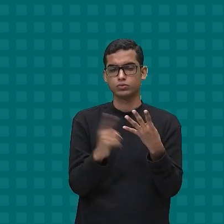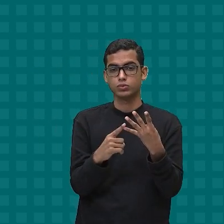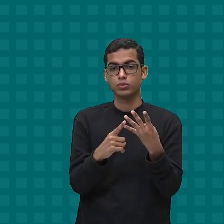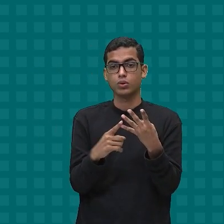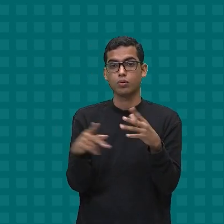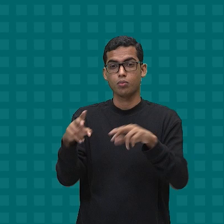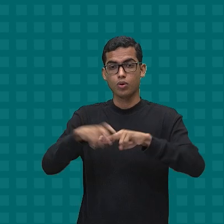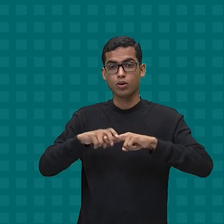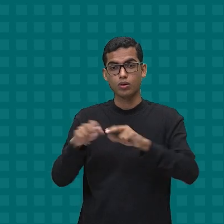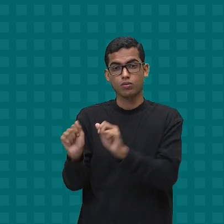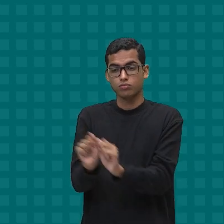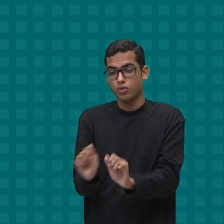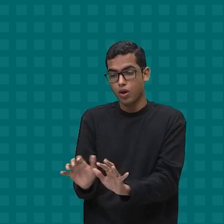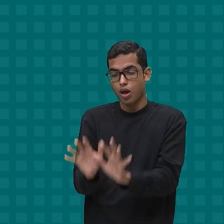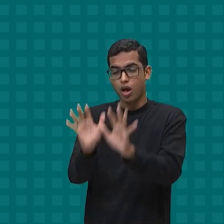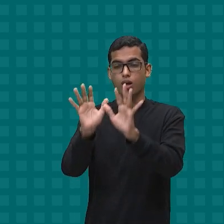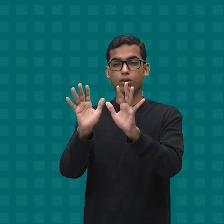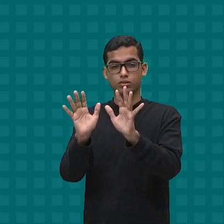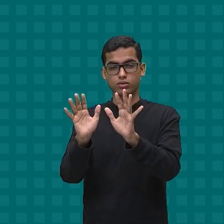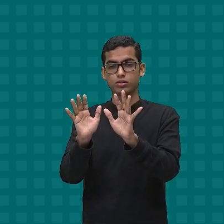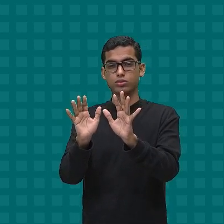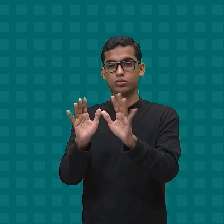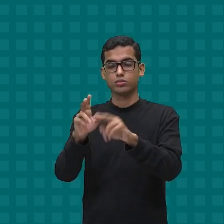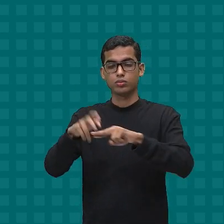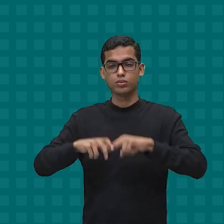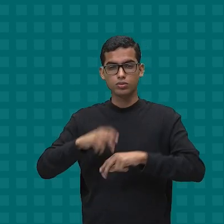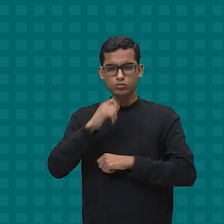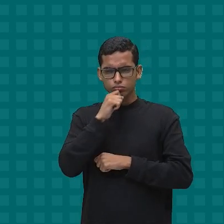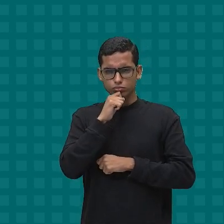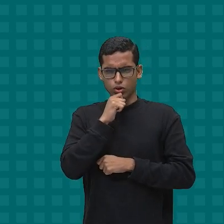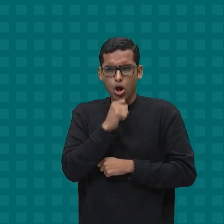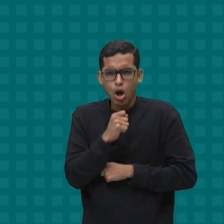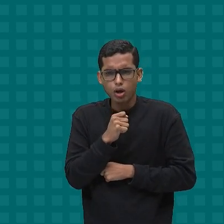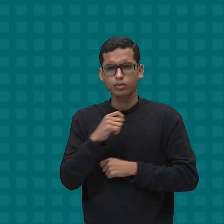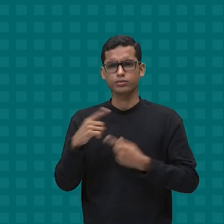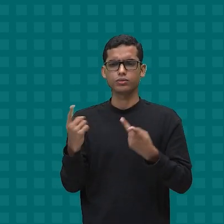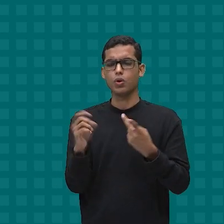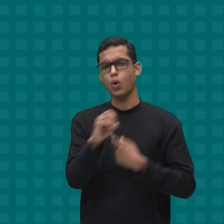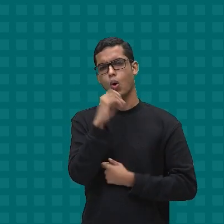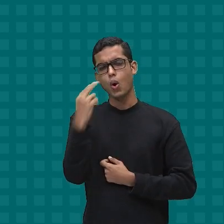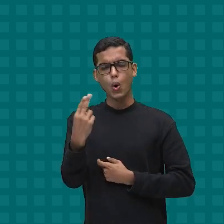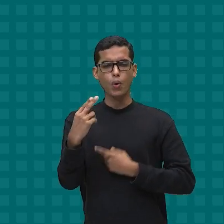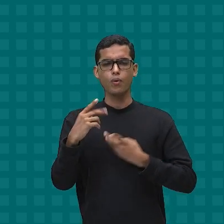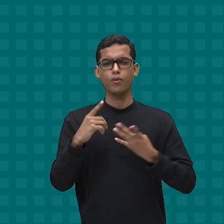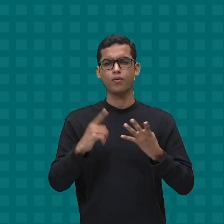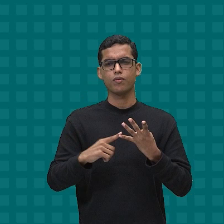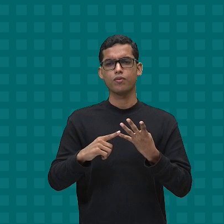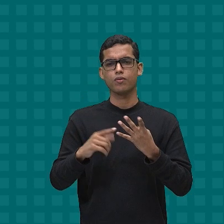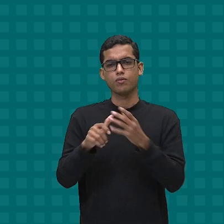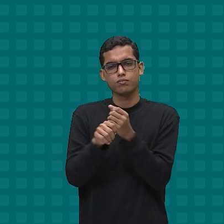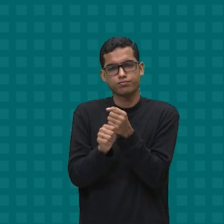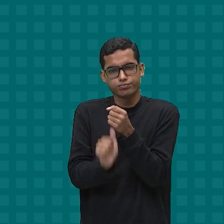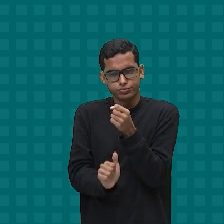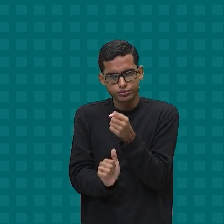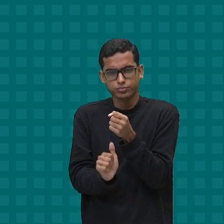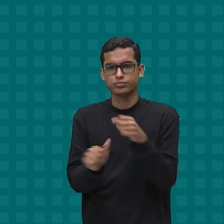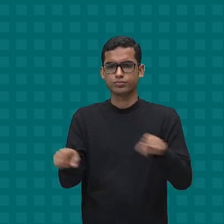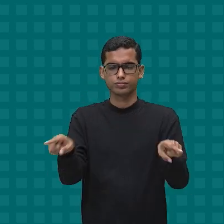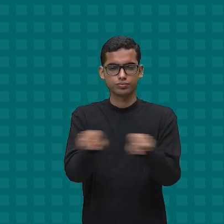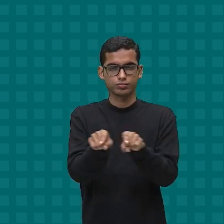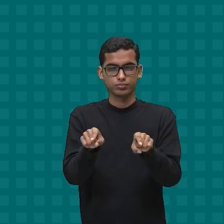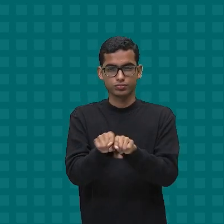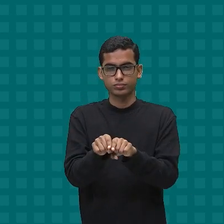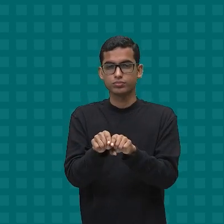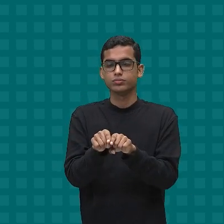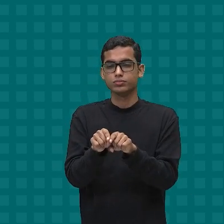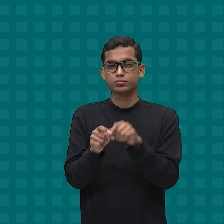no ar através do arroto e flatulência, tá? É dessa forma que esse gás